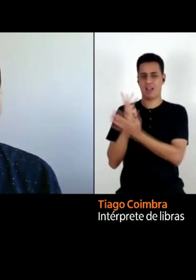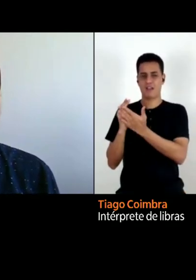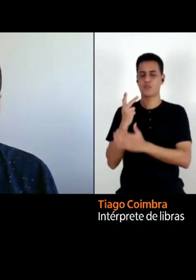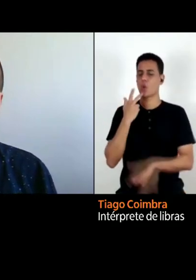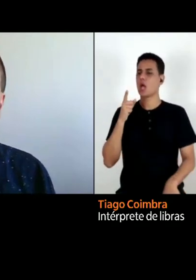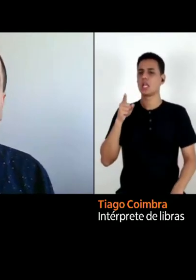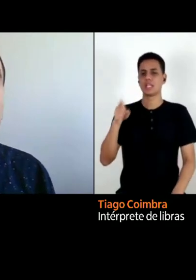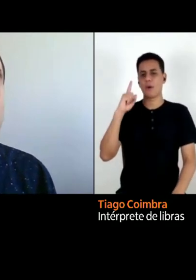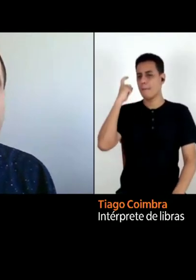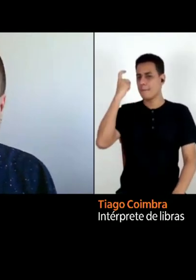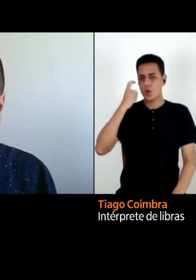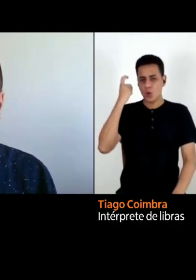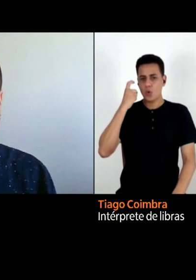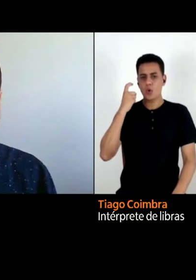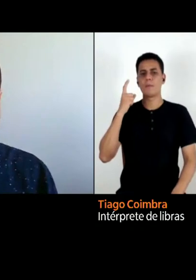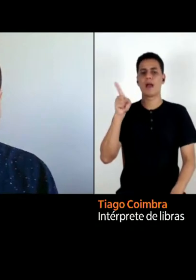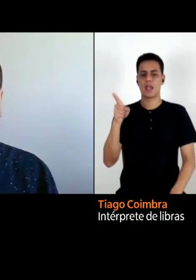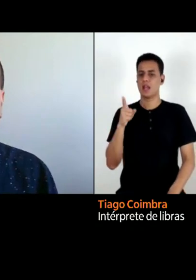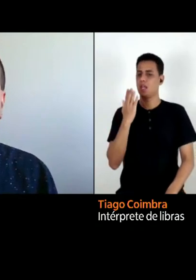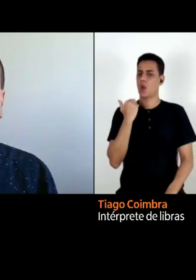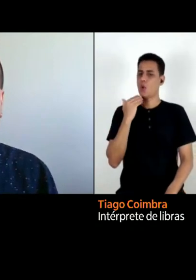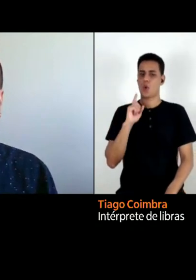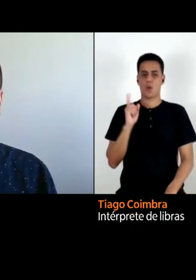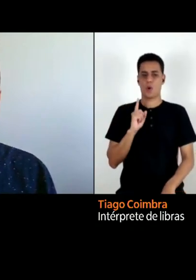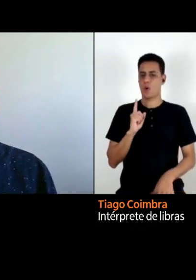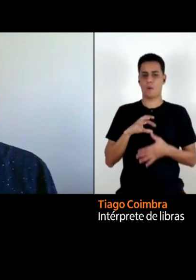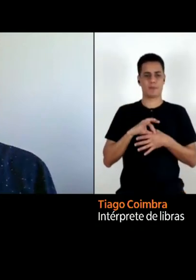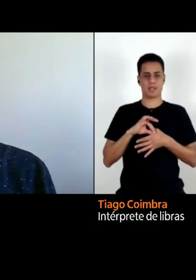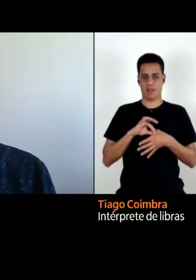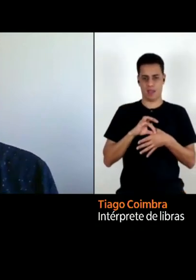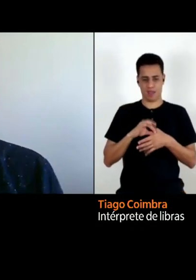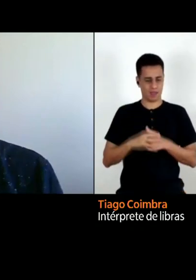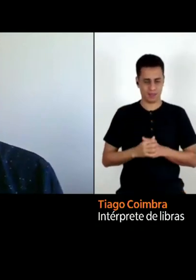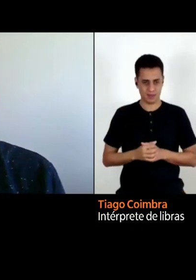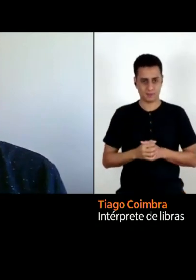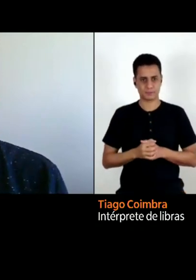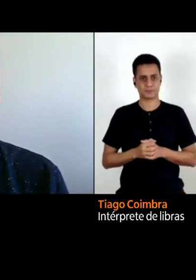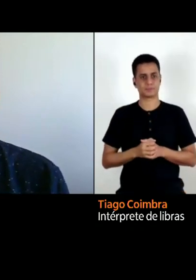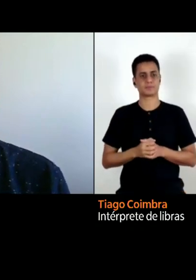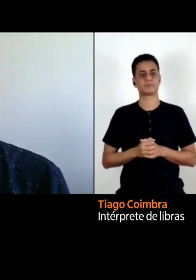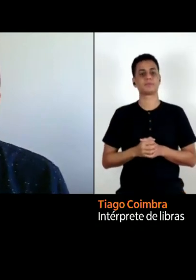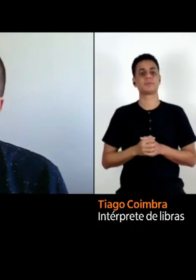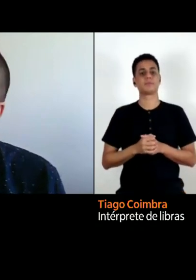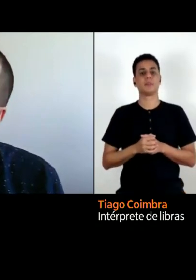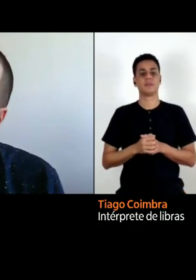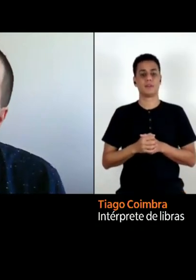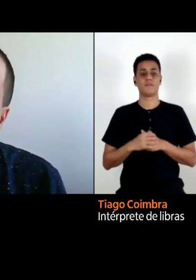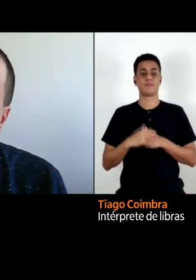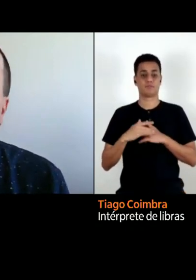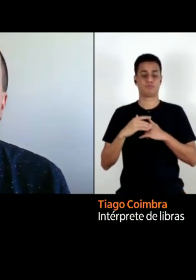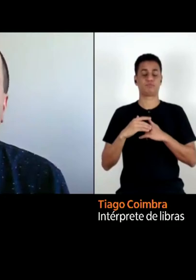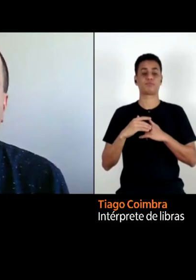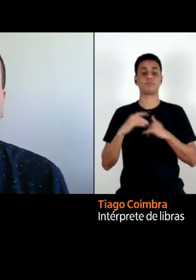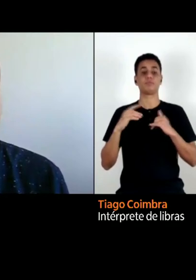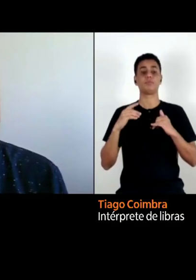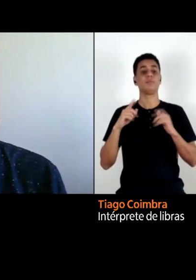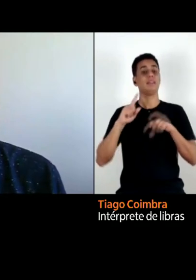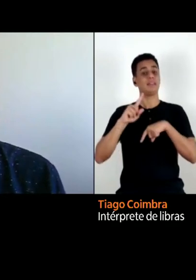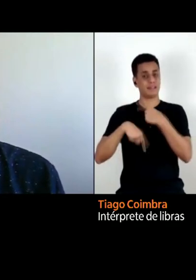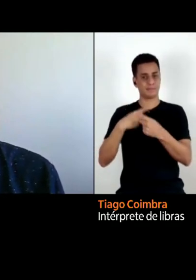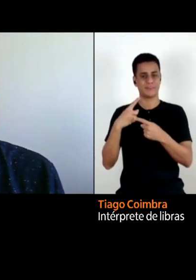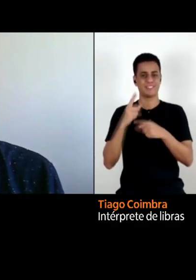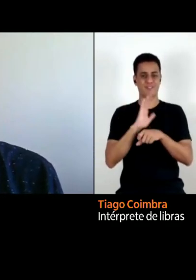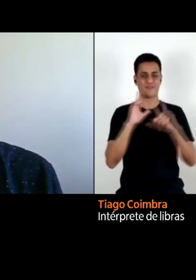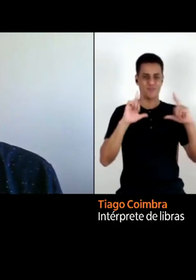Vegetariano. Da fotografia, podemos passar ao cinema, uma vez que o cinema não é apenas composto